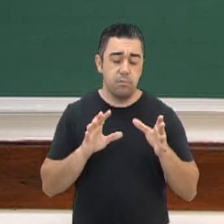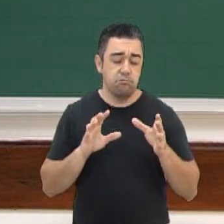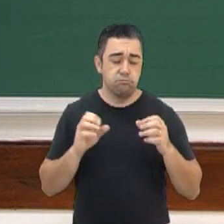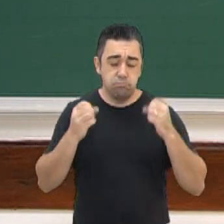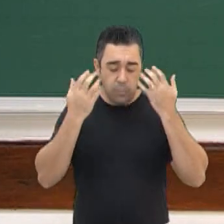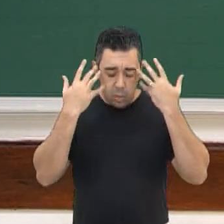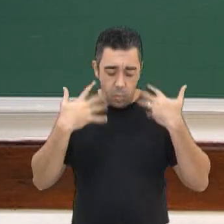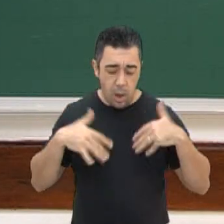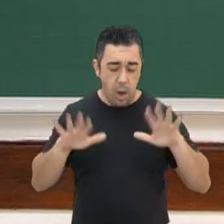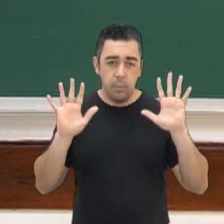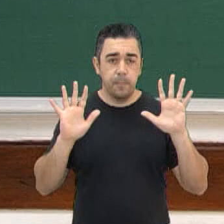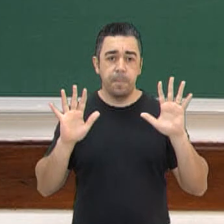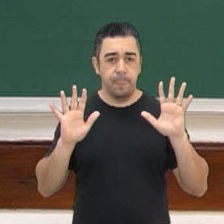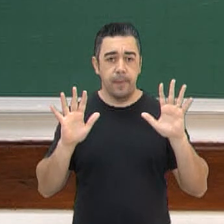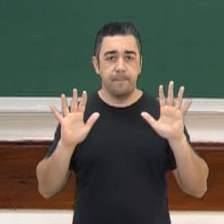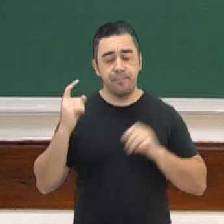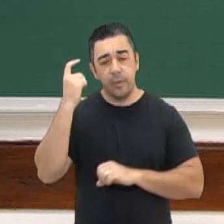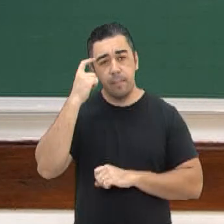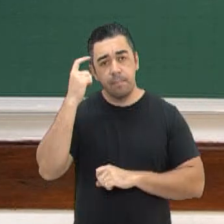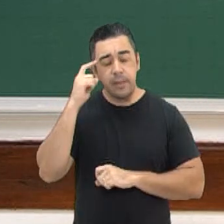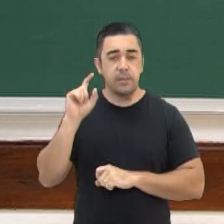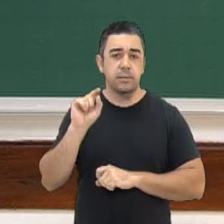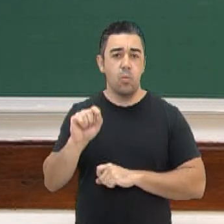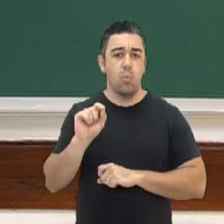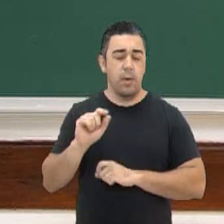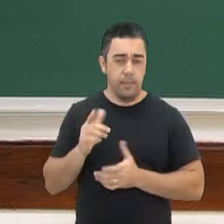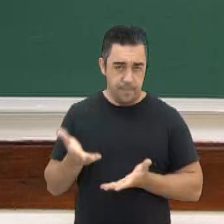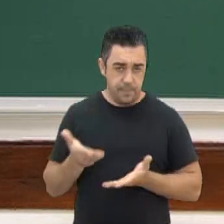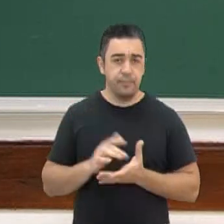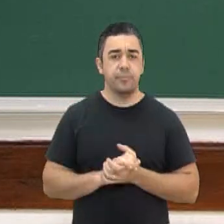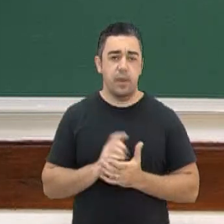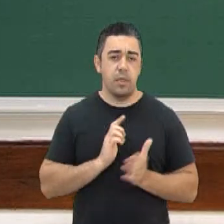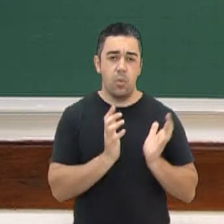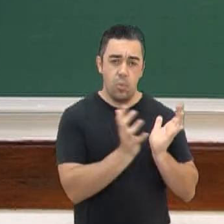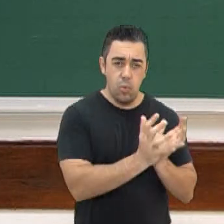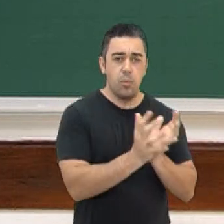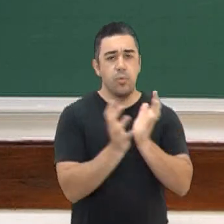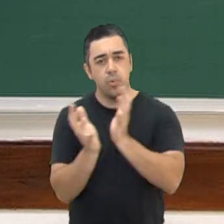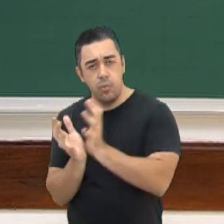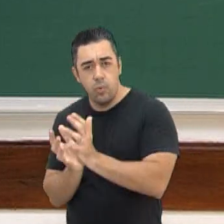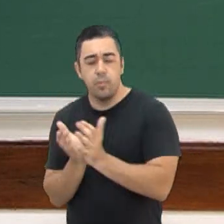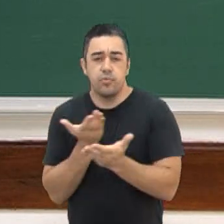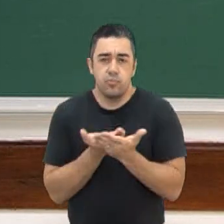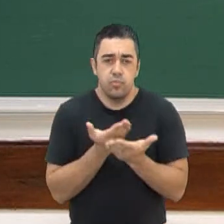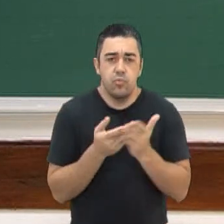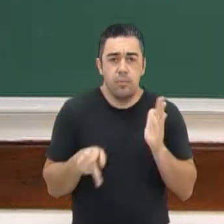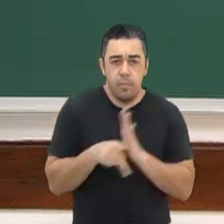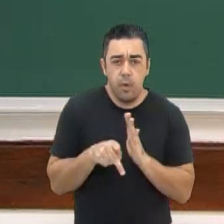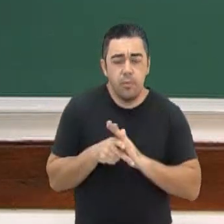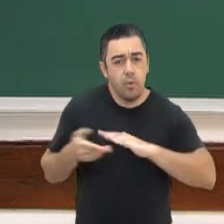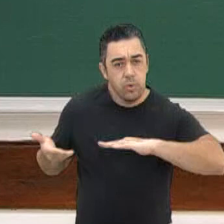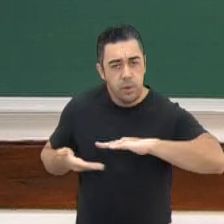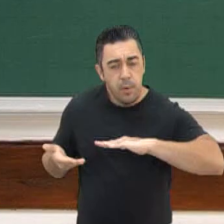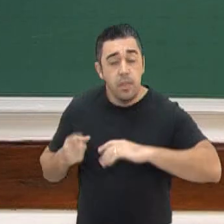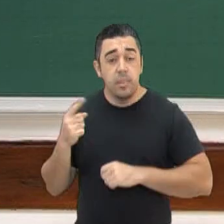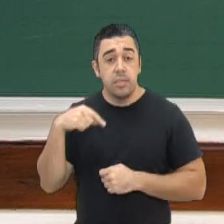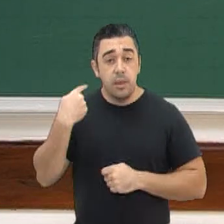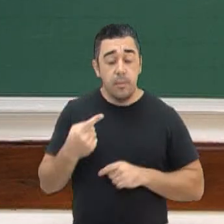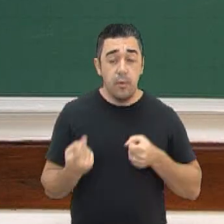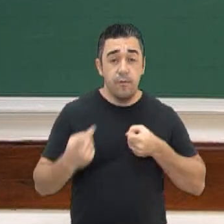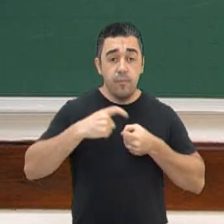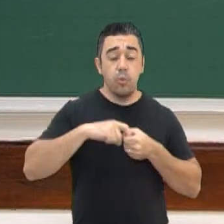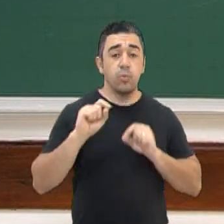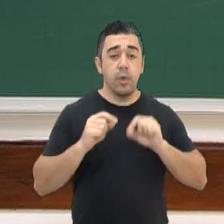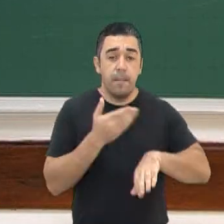espontâneo, as pessoas pensam sobre aquilo, então existem grupos de estudo de dança contemporânea, e depois elas retornam para a